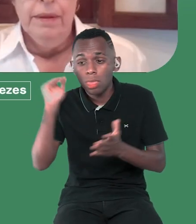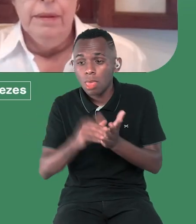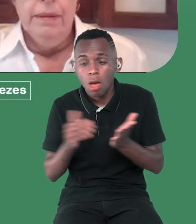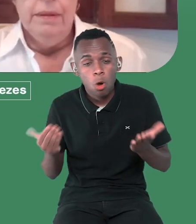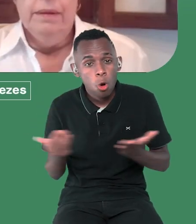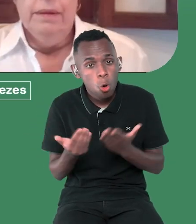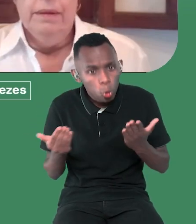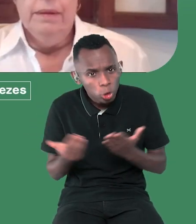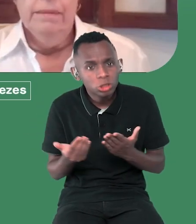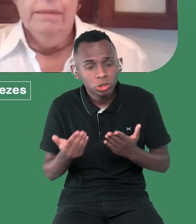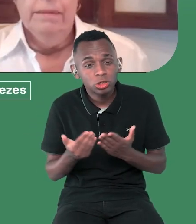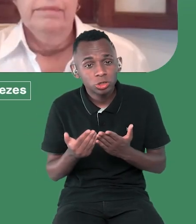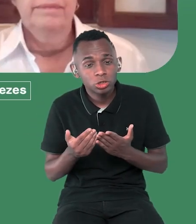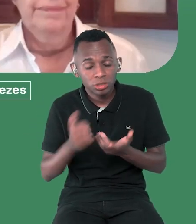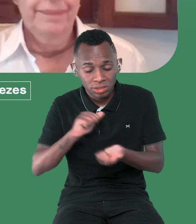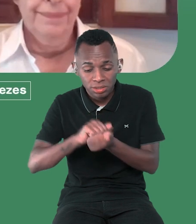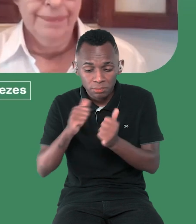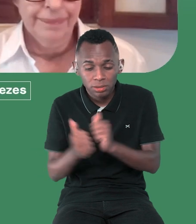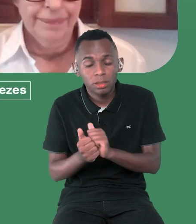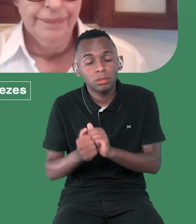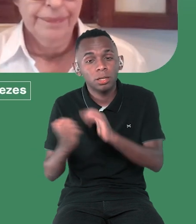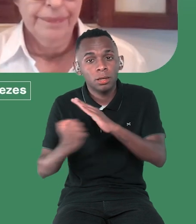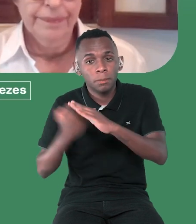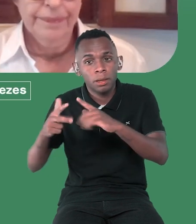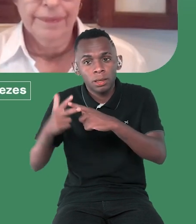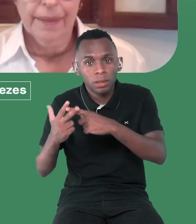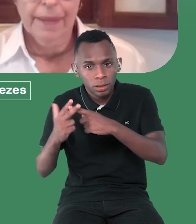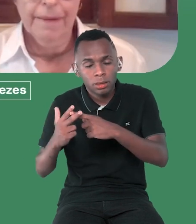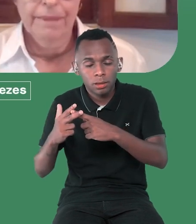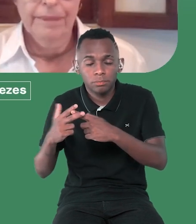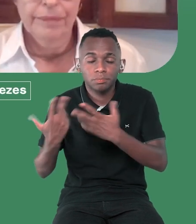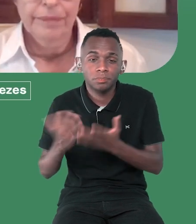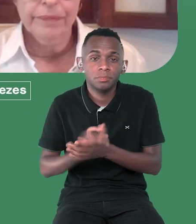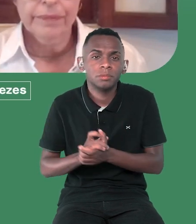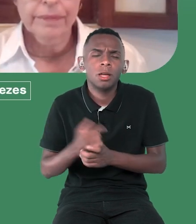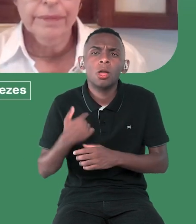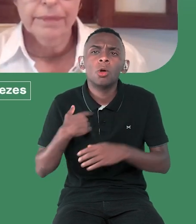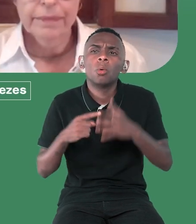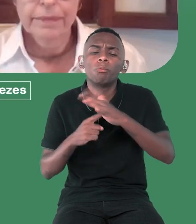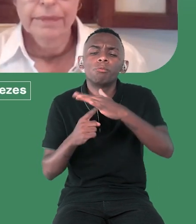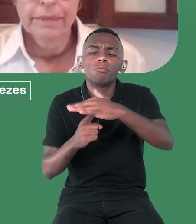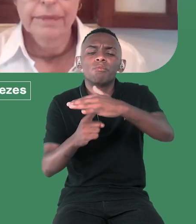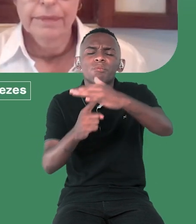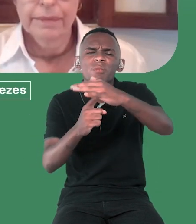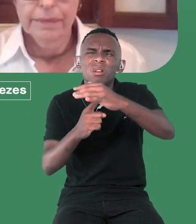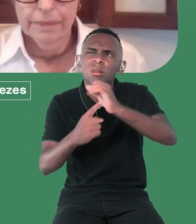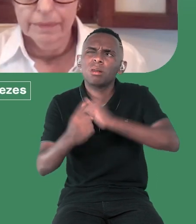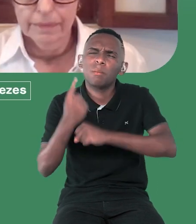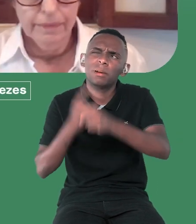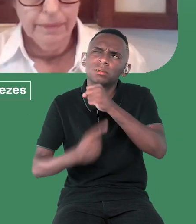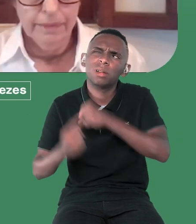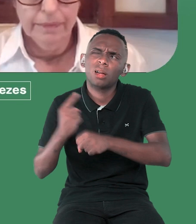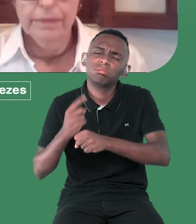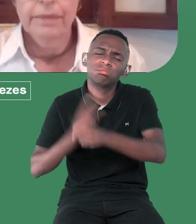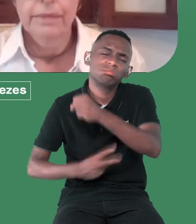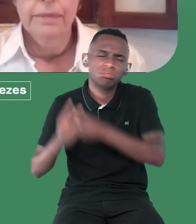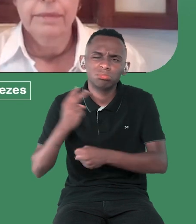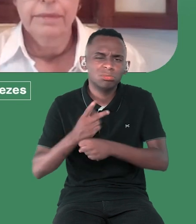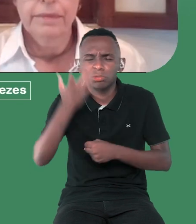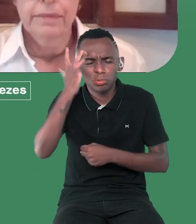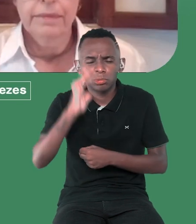clássico que foi relançado pela editora Lê, e eu fui numa feira o ano passado, retrasado, não me lembro, acho que foi o ano passado